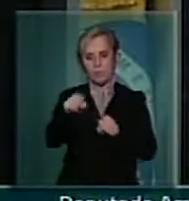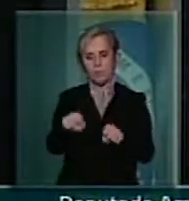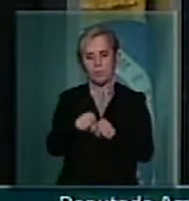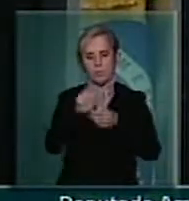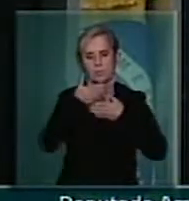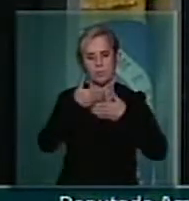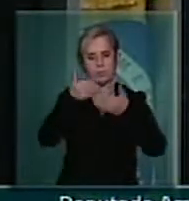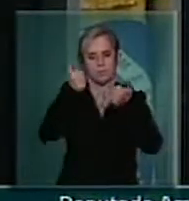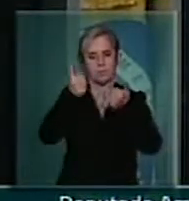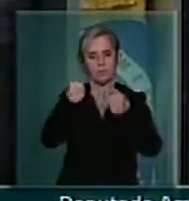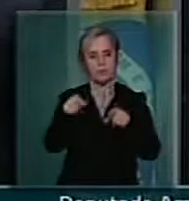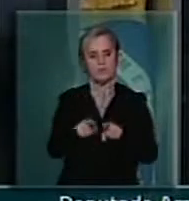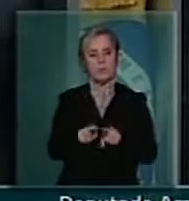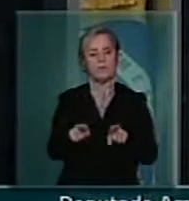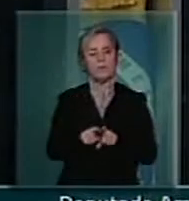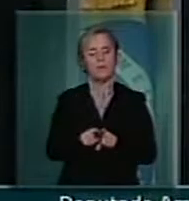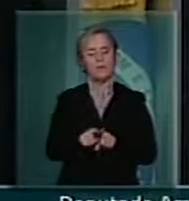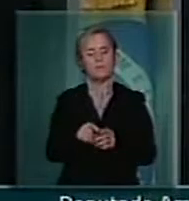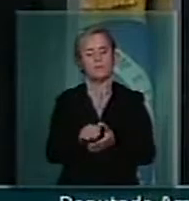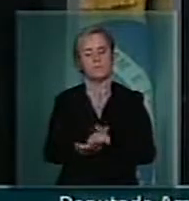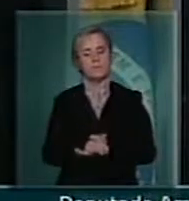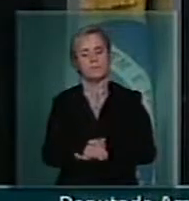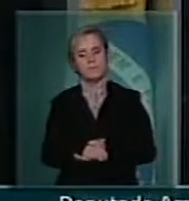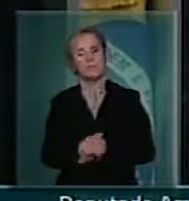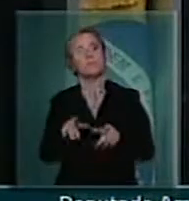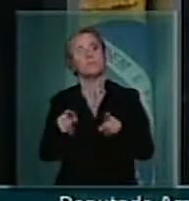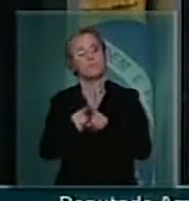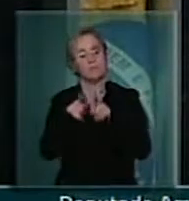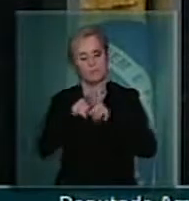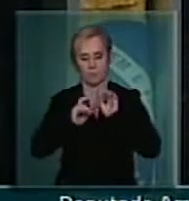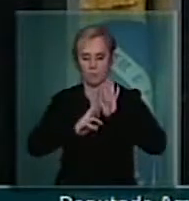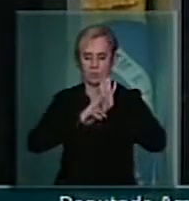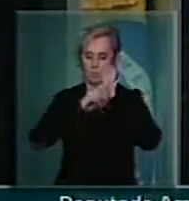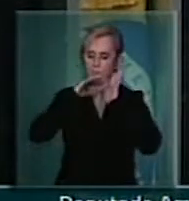aperfeiçoamento. Apesar de ser referência mundial,